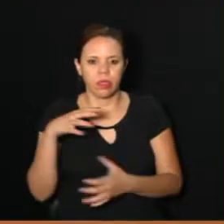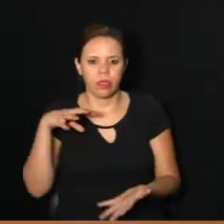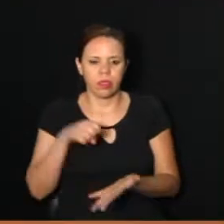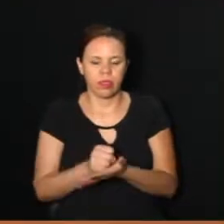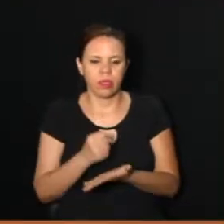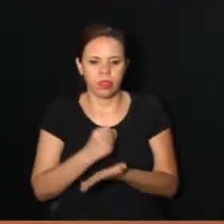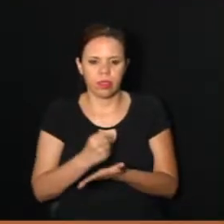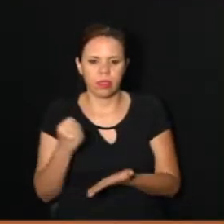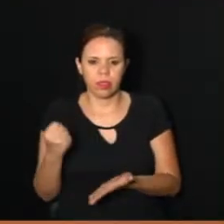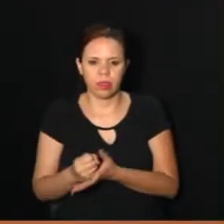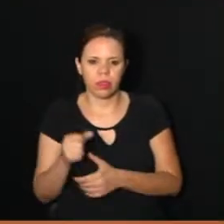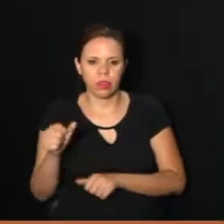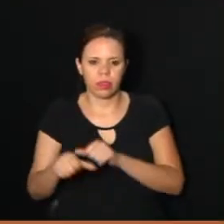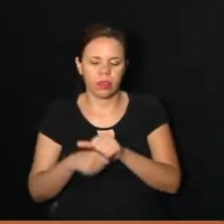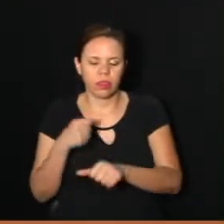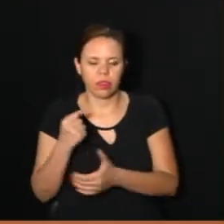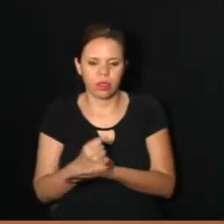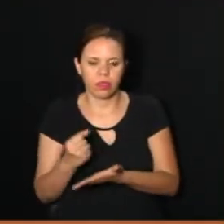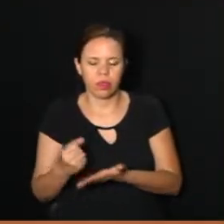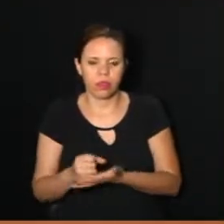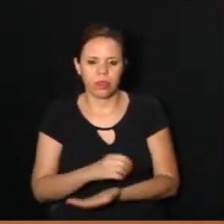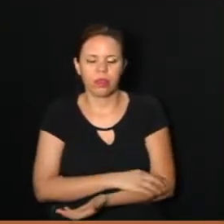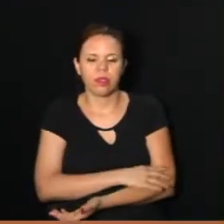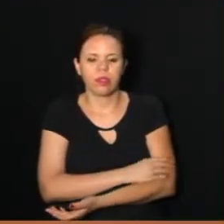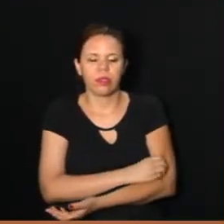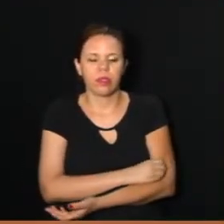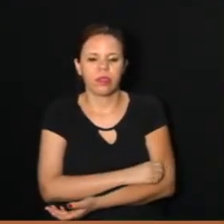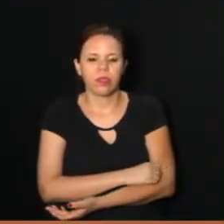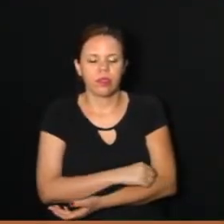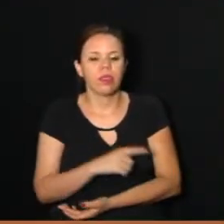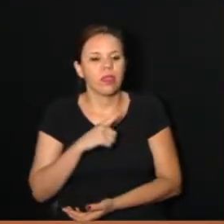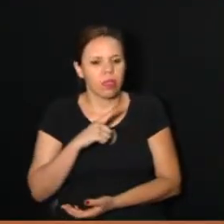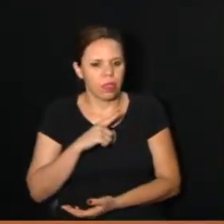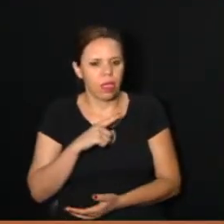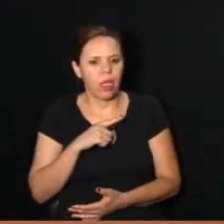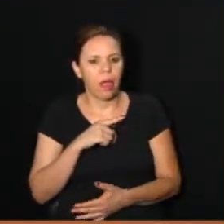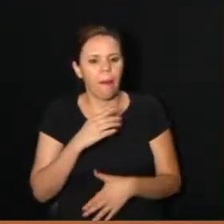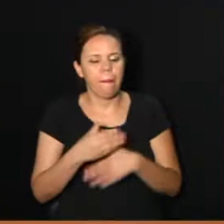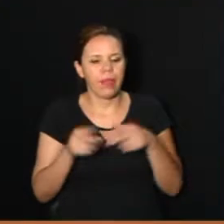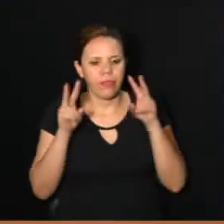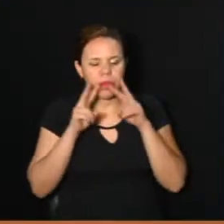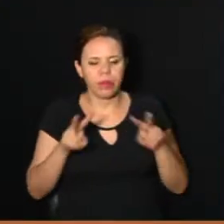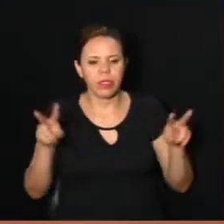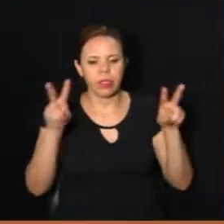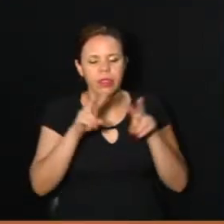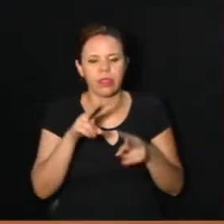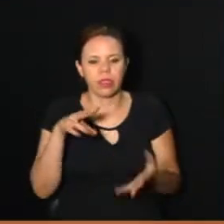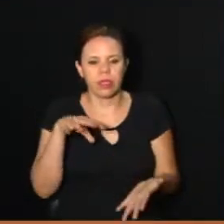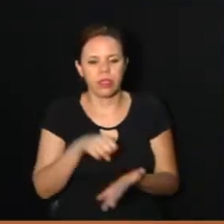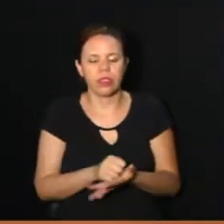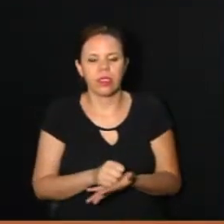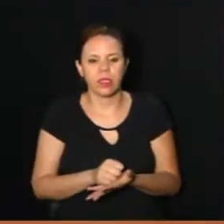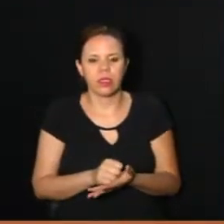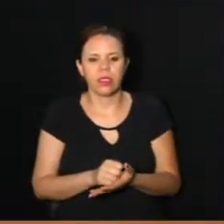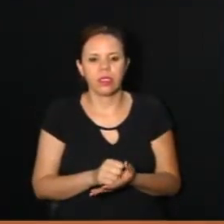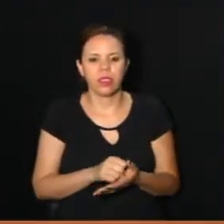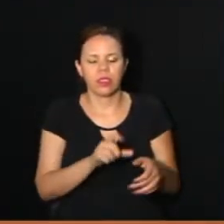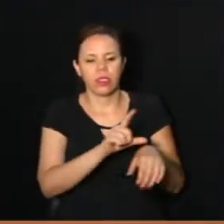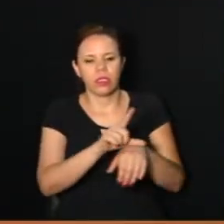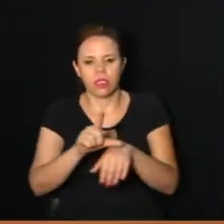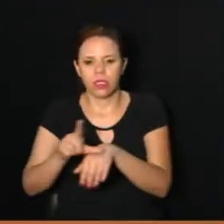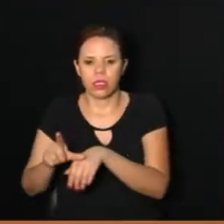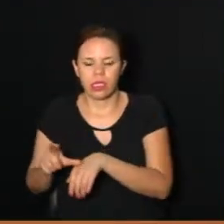contratos e alterações contratuais, tem um processo de viabilidade, registro na junta comercial, na